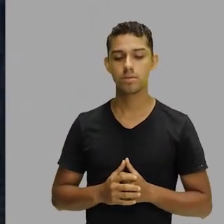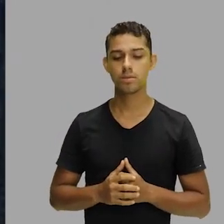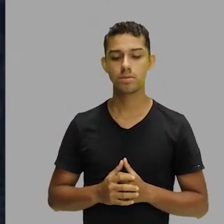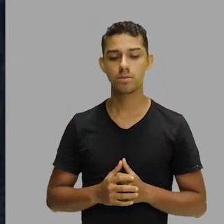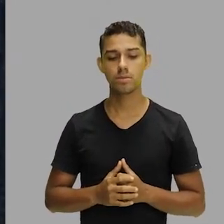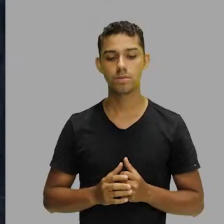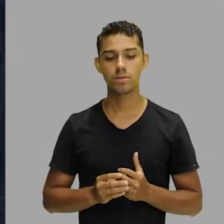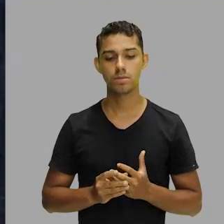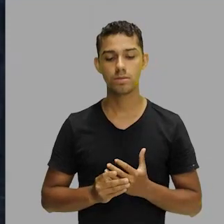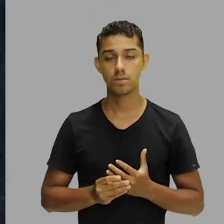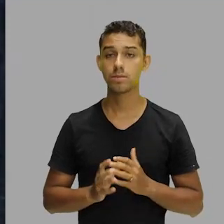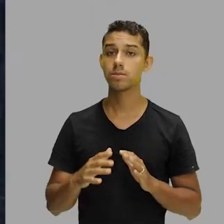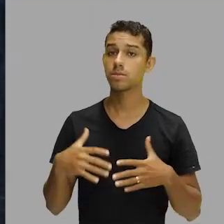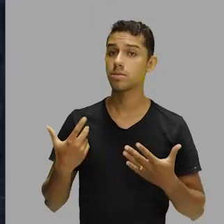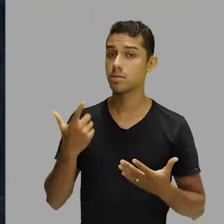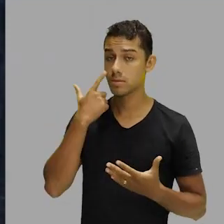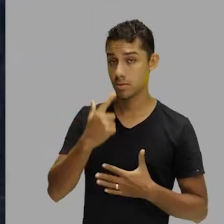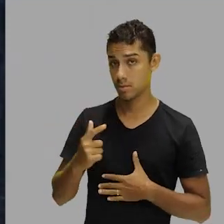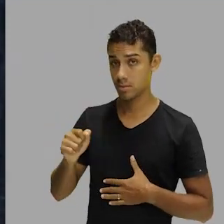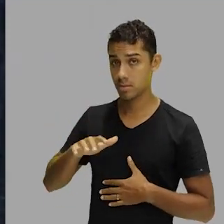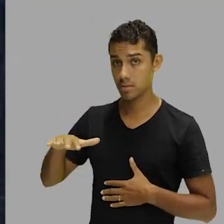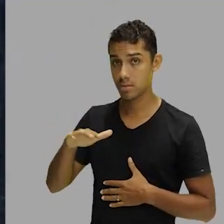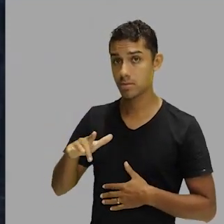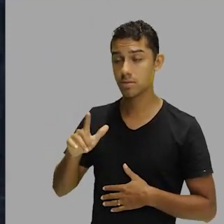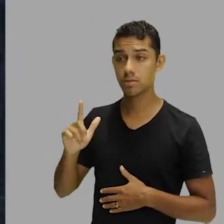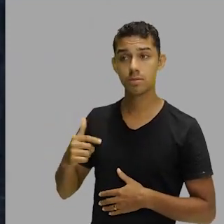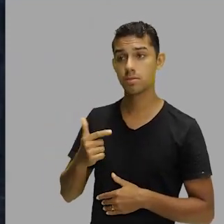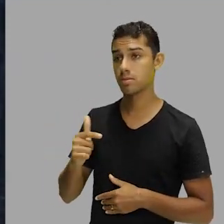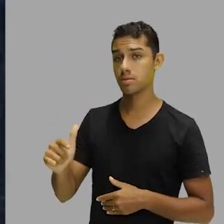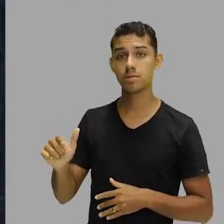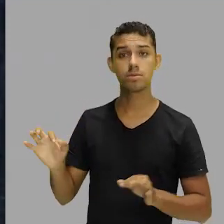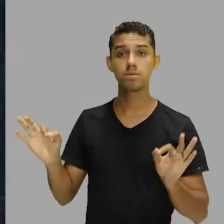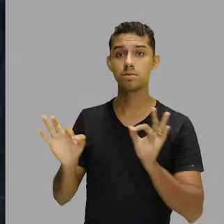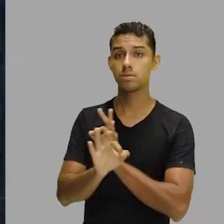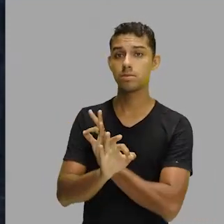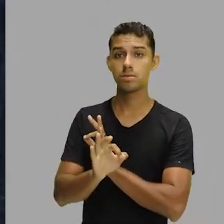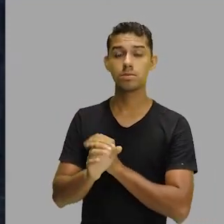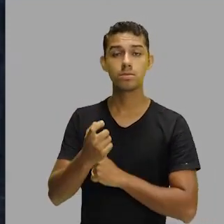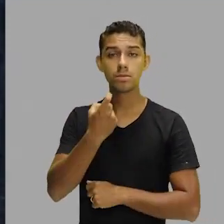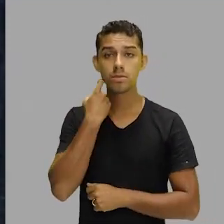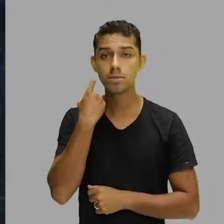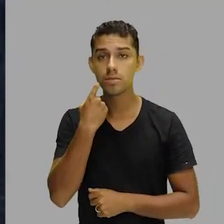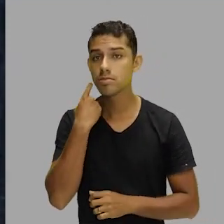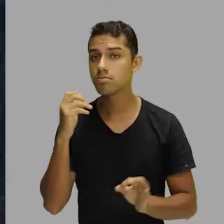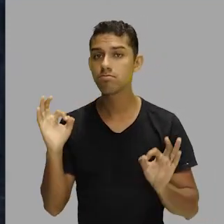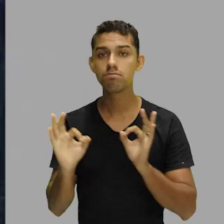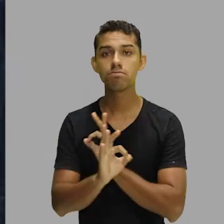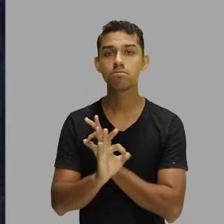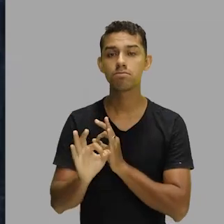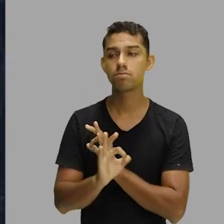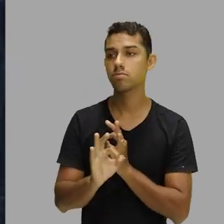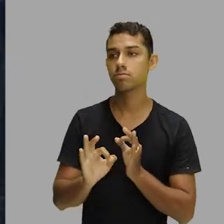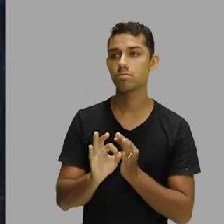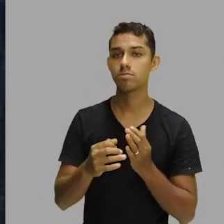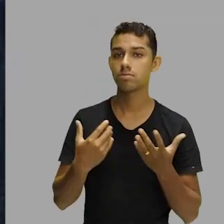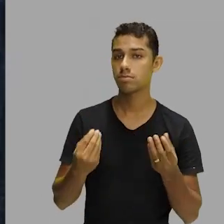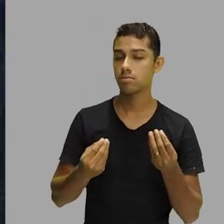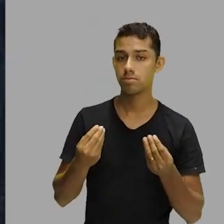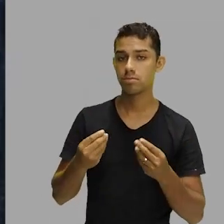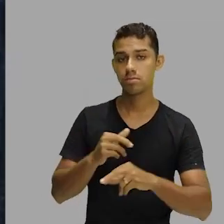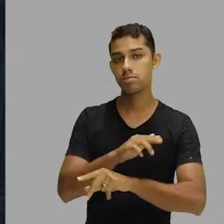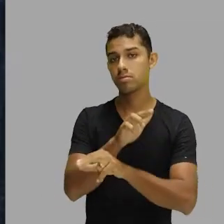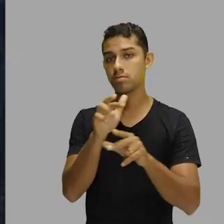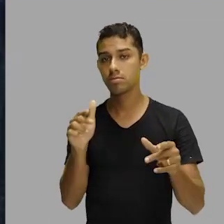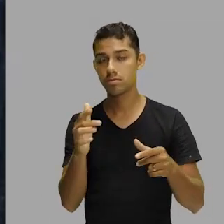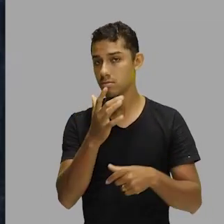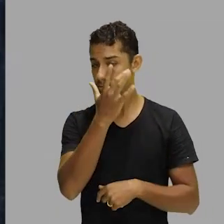Então, isso faz com que esse ambiente não tenha peixes, você não vai encontrar muita